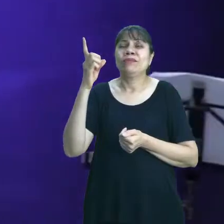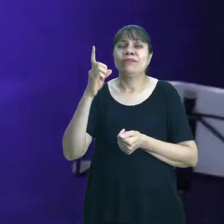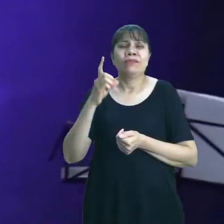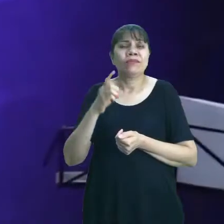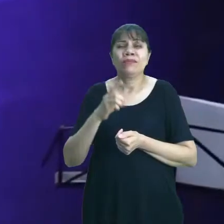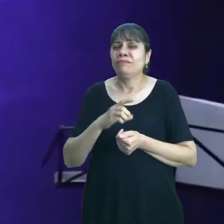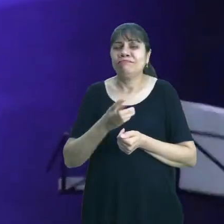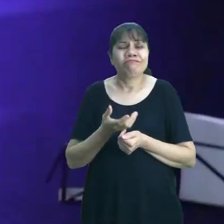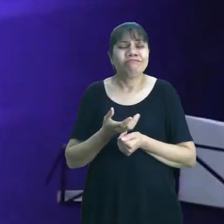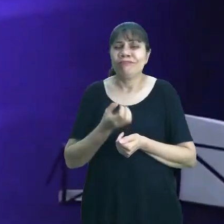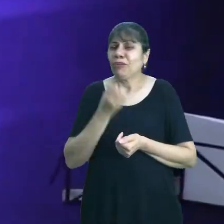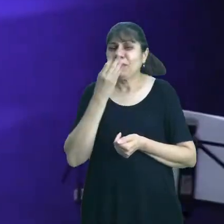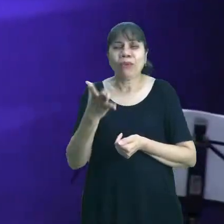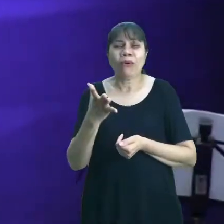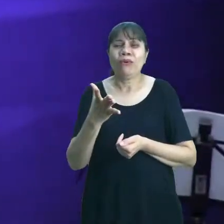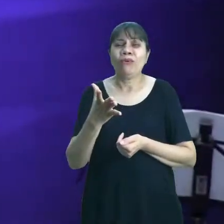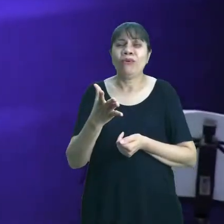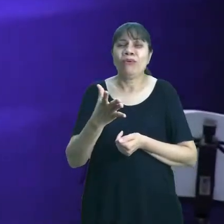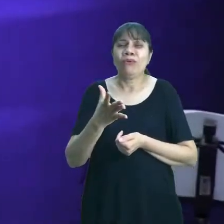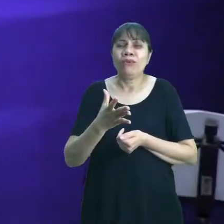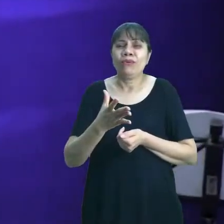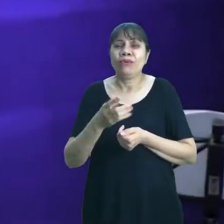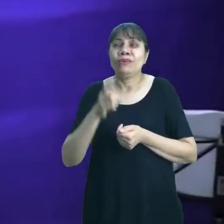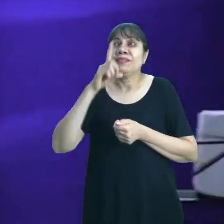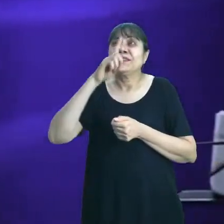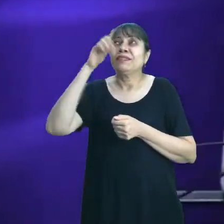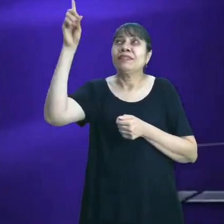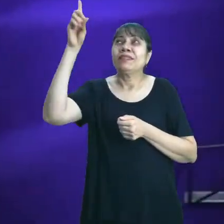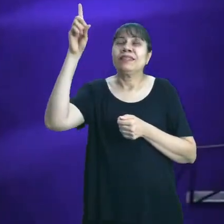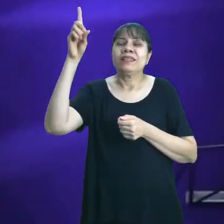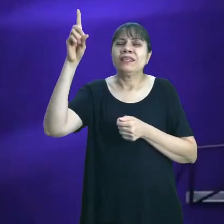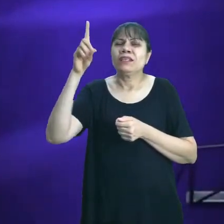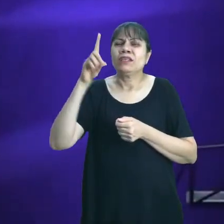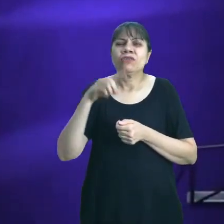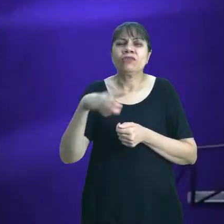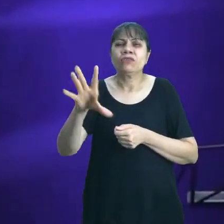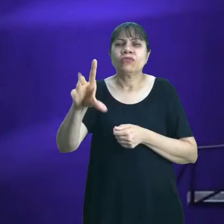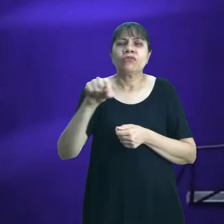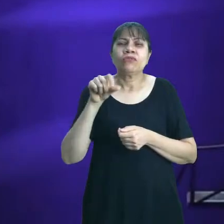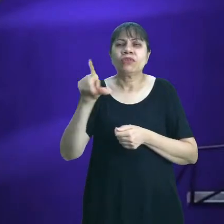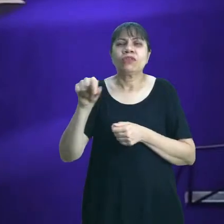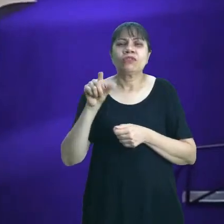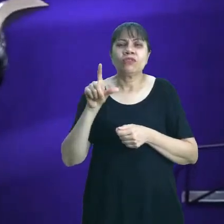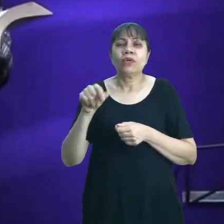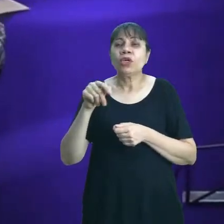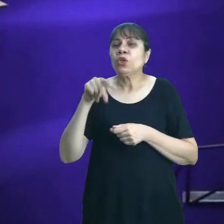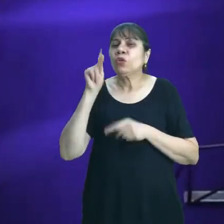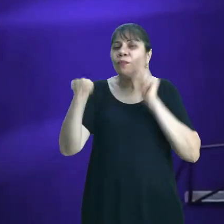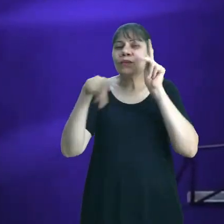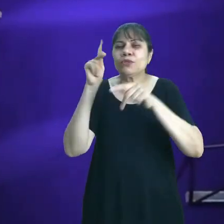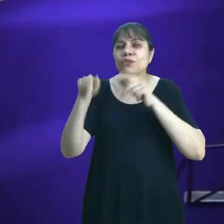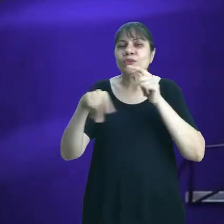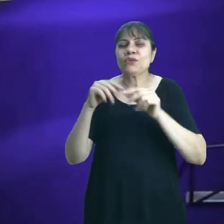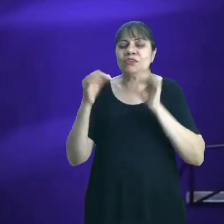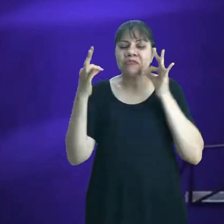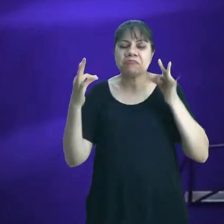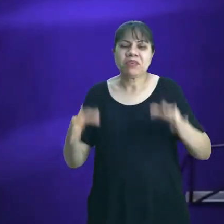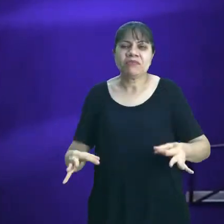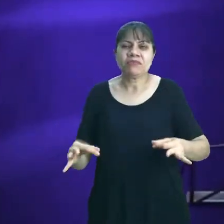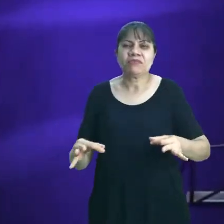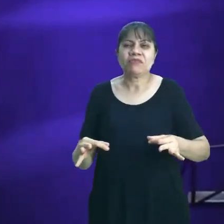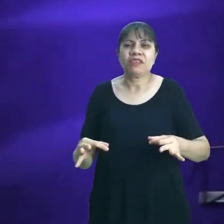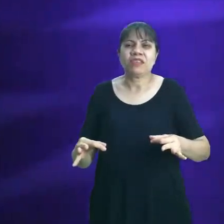para você uma coisa muito importante. Deus não está chamando perfeitos para começarem uma caminhada. Deus